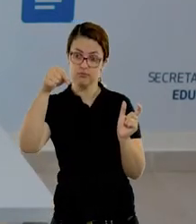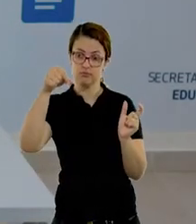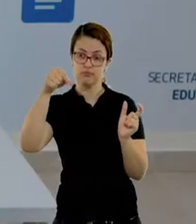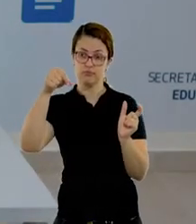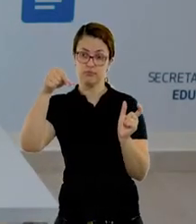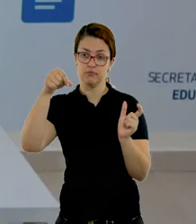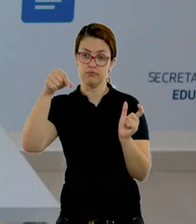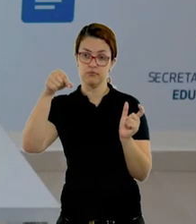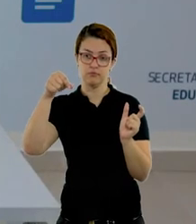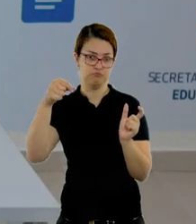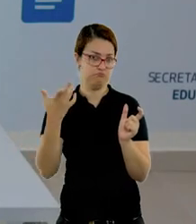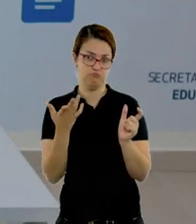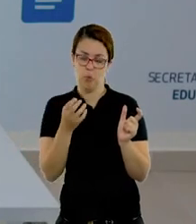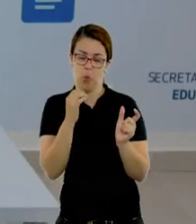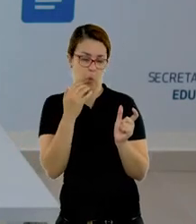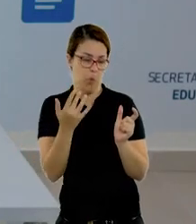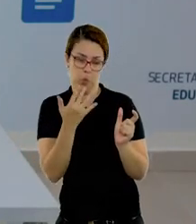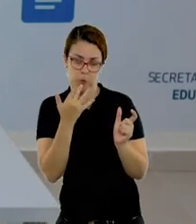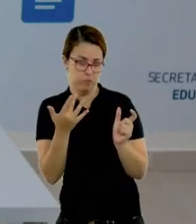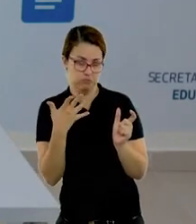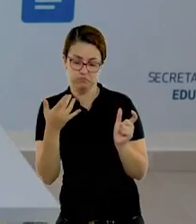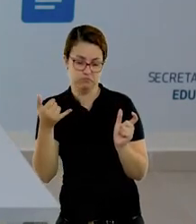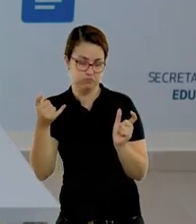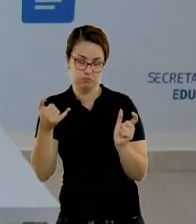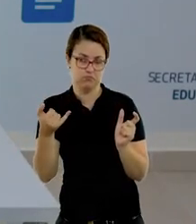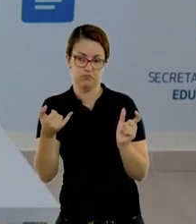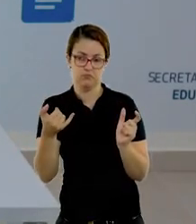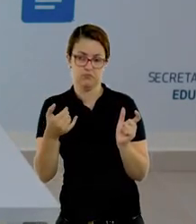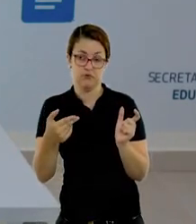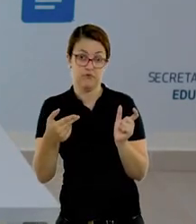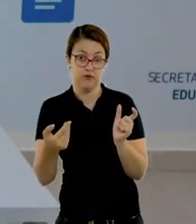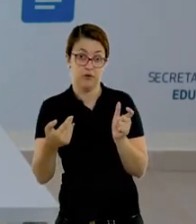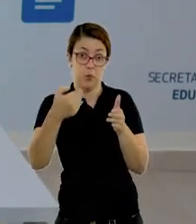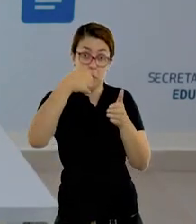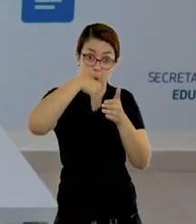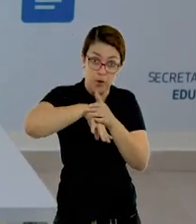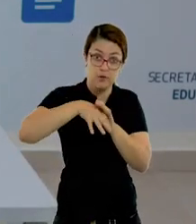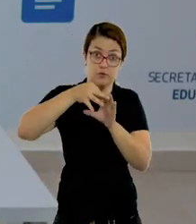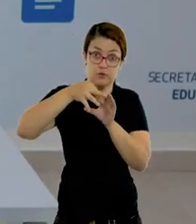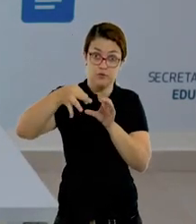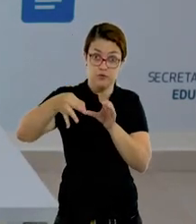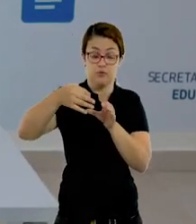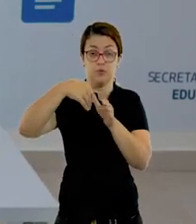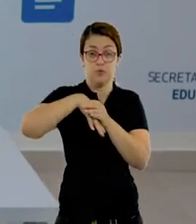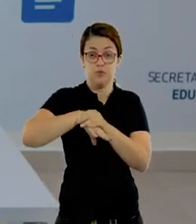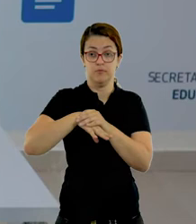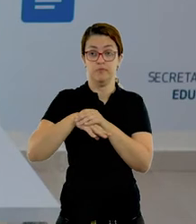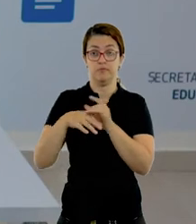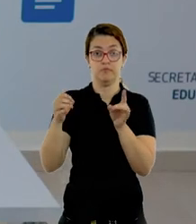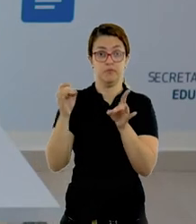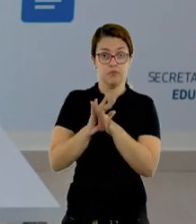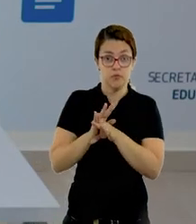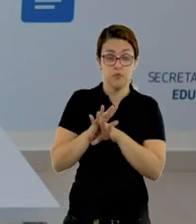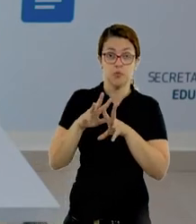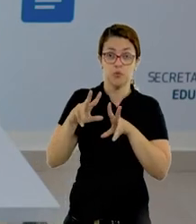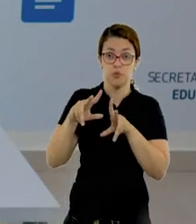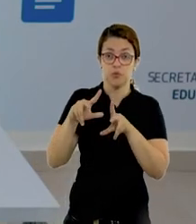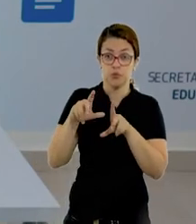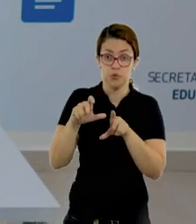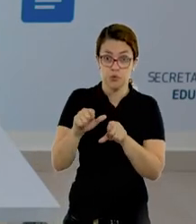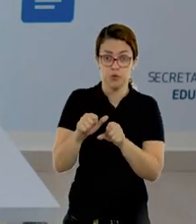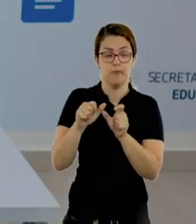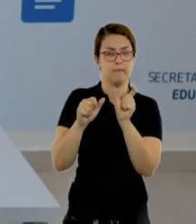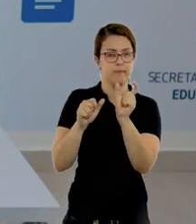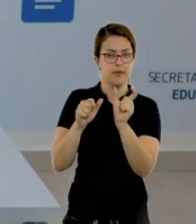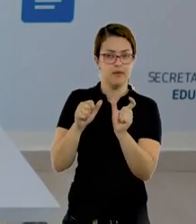pega a caneta ou as canetas que tiver ali e coloca no estojo. Termina a atividade quando ela conseguir preencher o estojo com